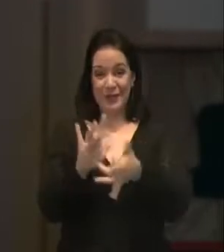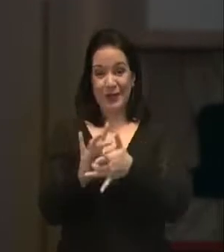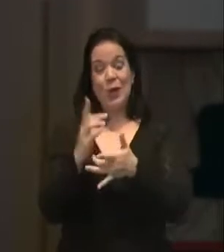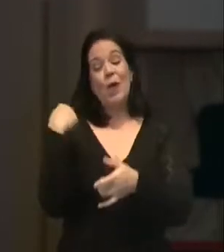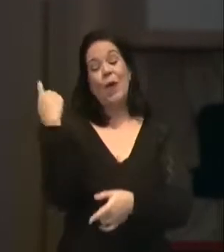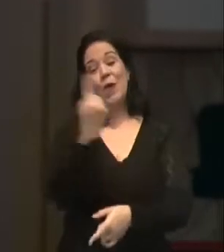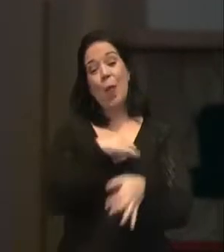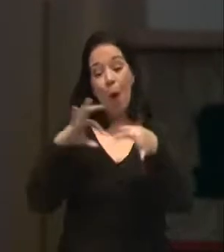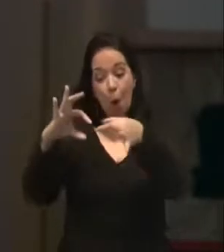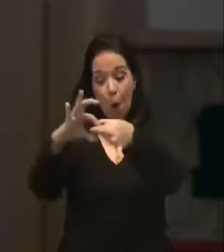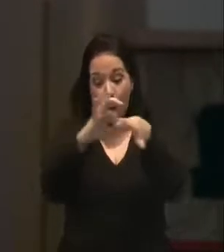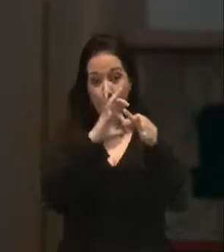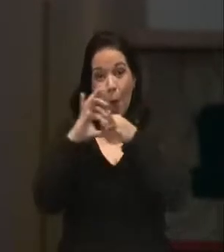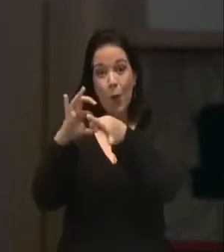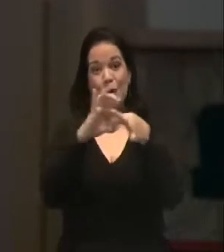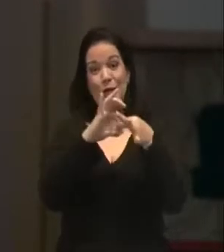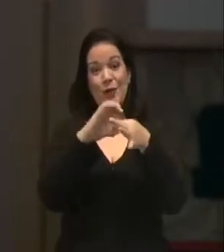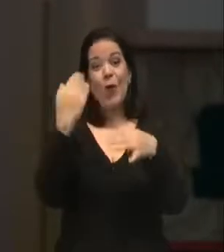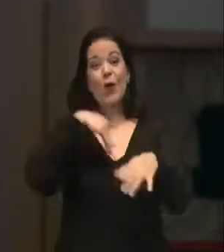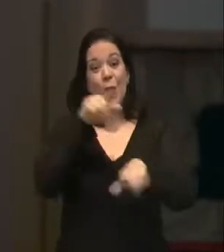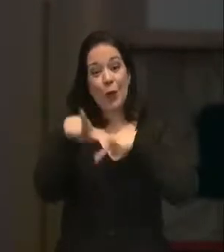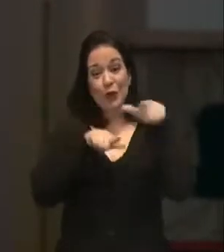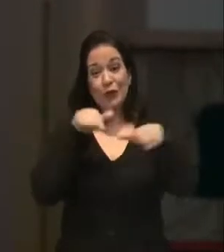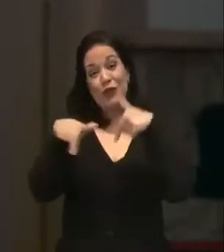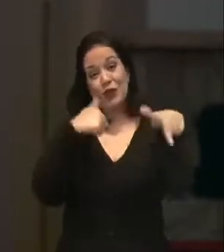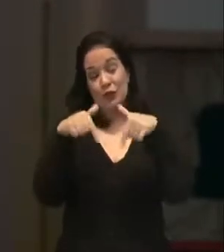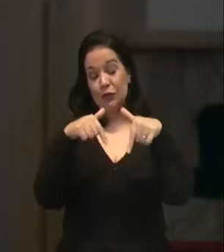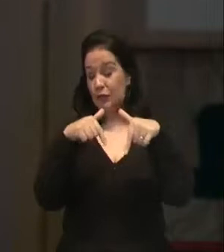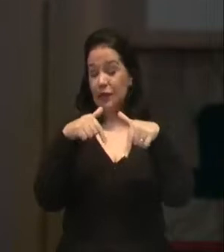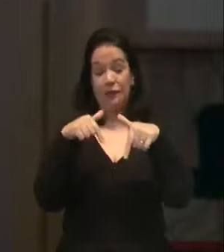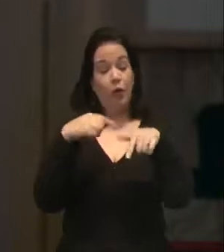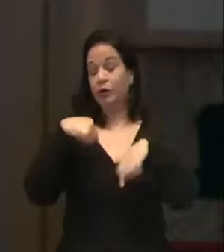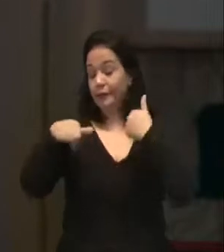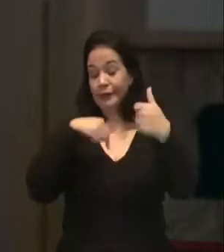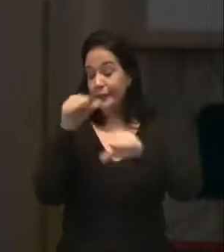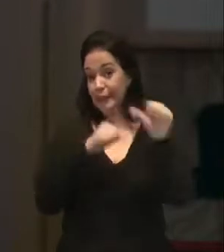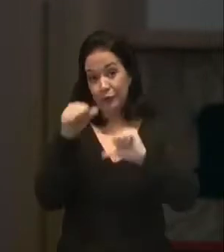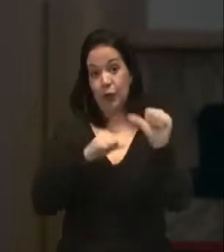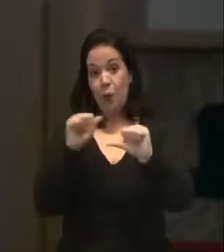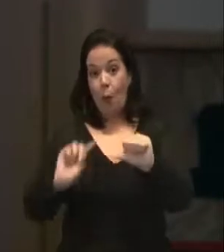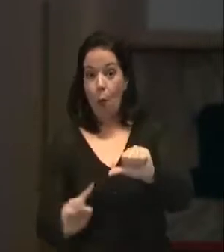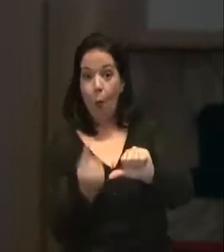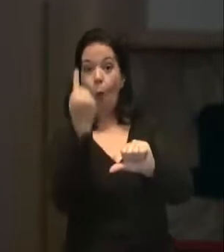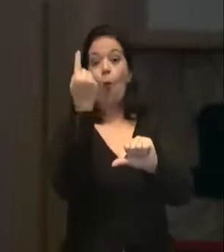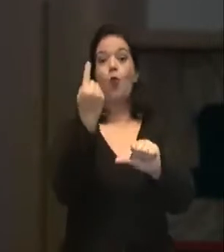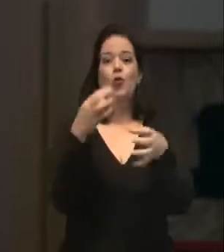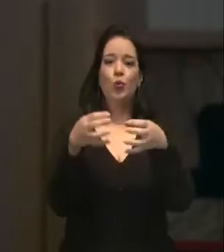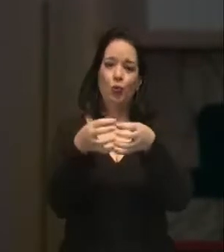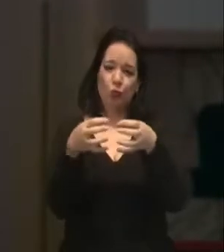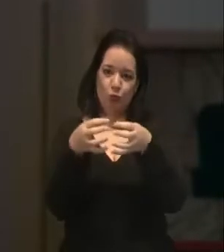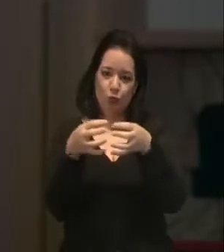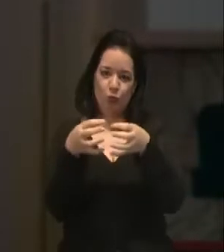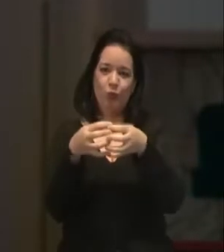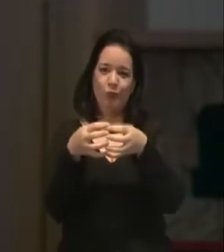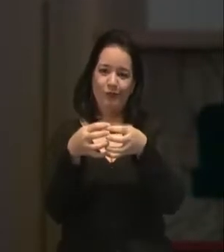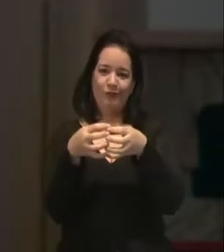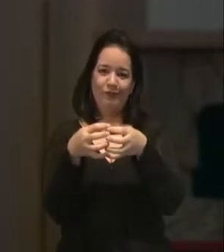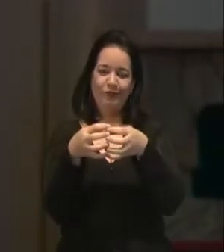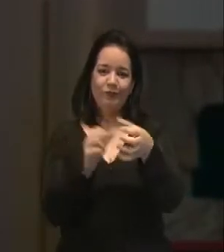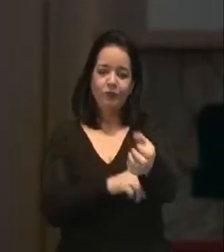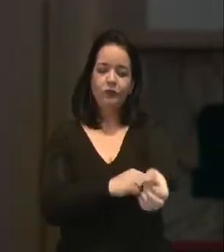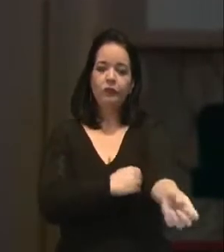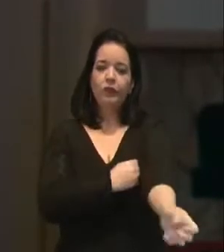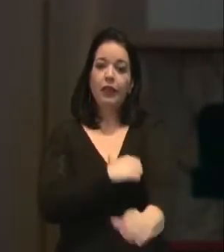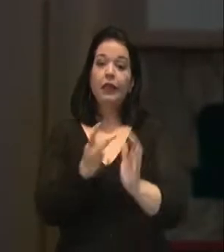um. Em Cristo Ele nos fez um. Essa é a unidade. Nós podemos